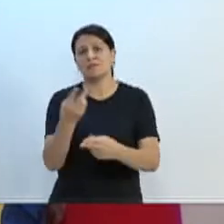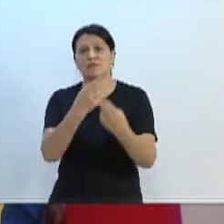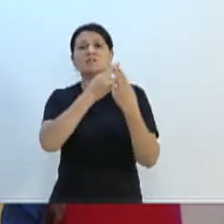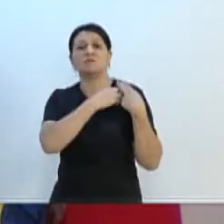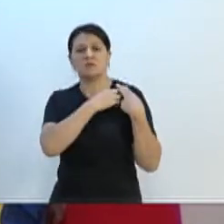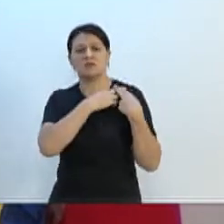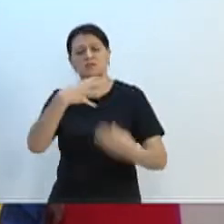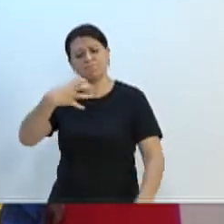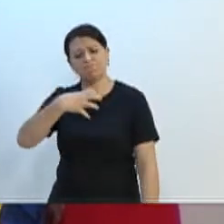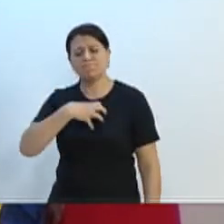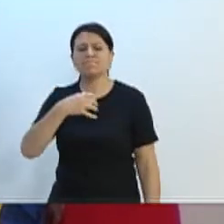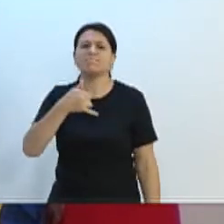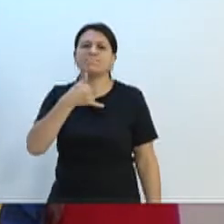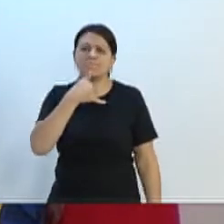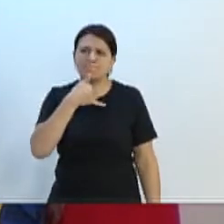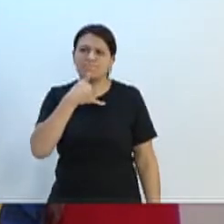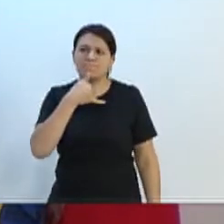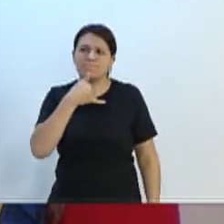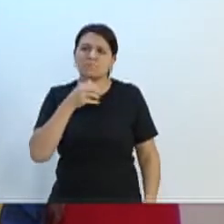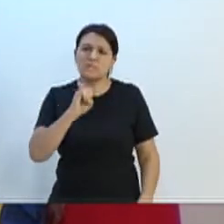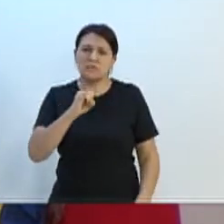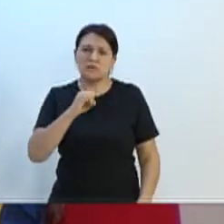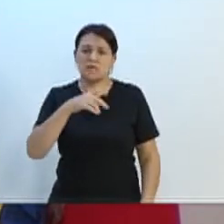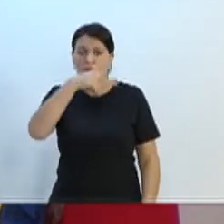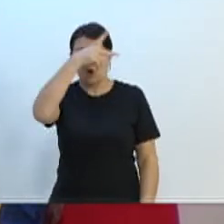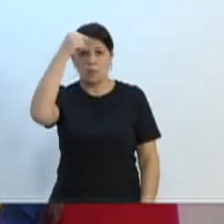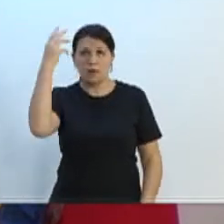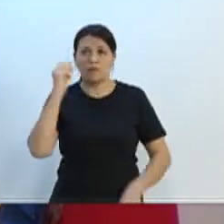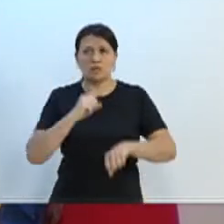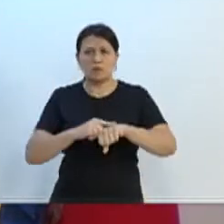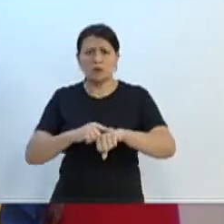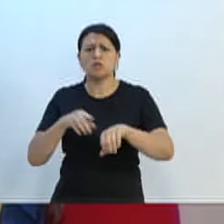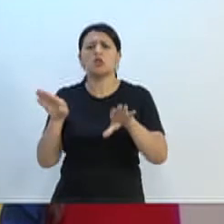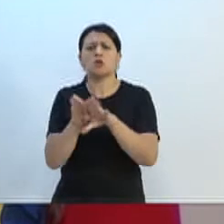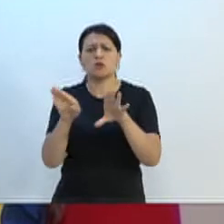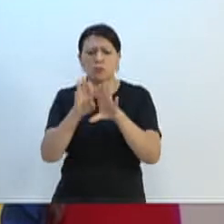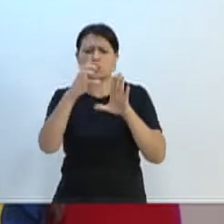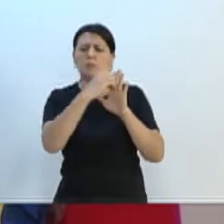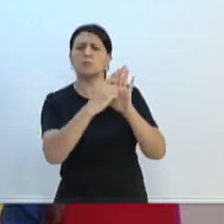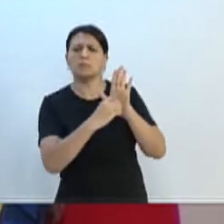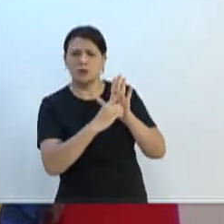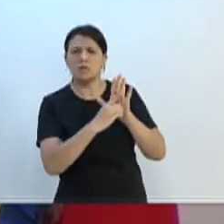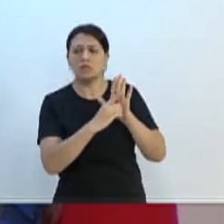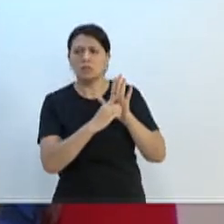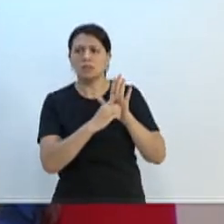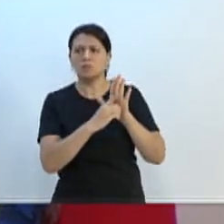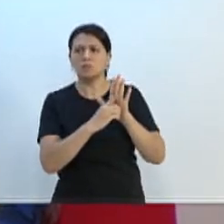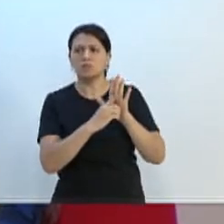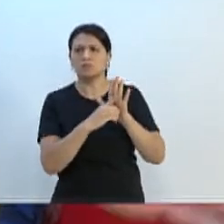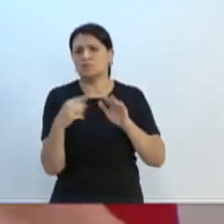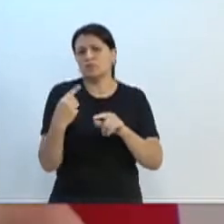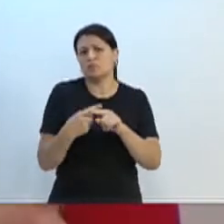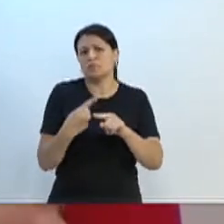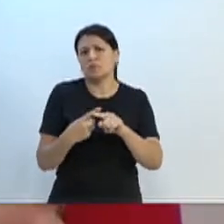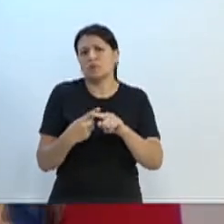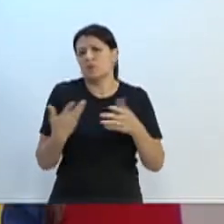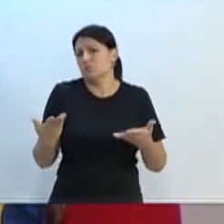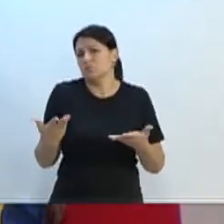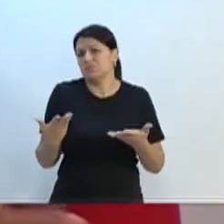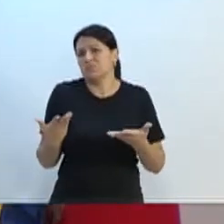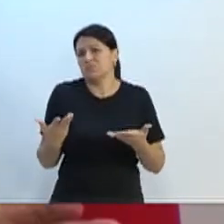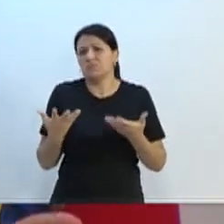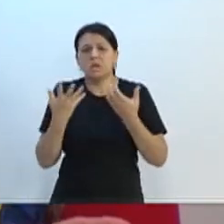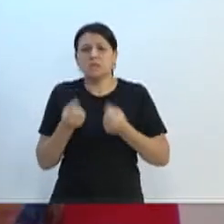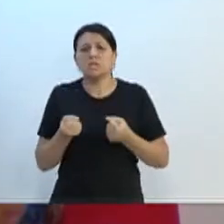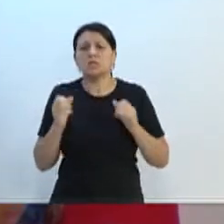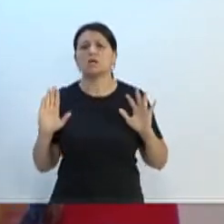triste. E, obviamente, se eu fosse o prefeito naquele momento, eu também faria o decreto. Né? Porque ele ia aceitar. E ele precisava